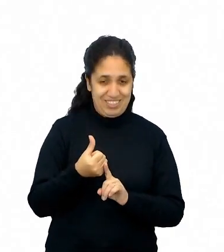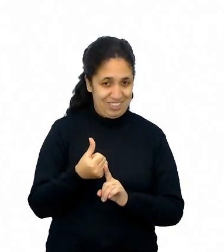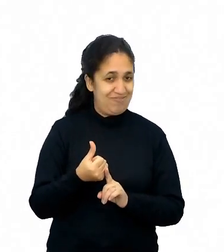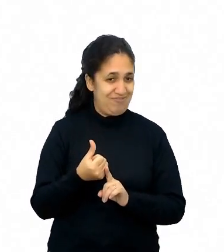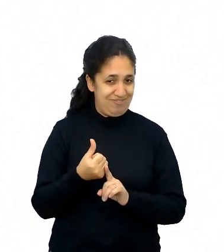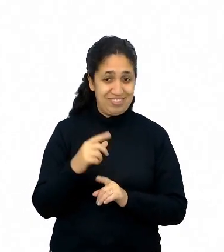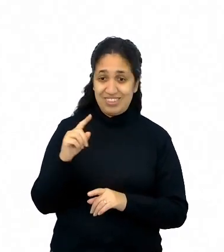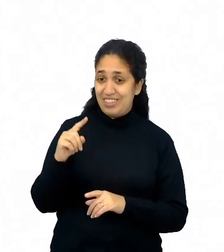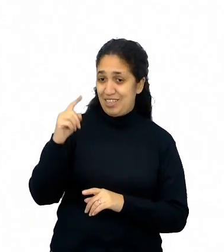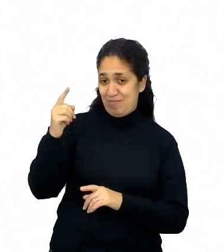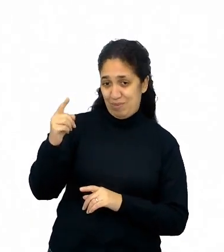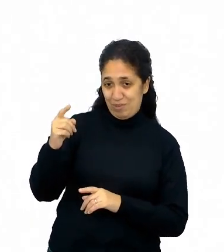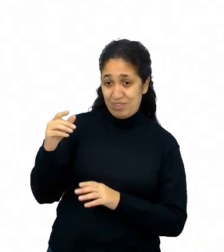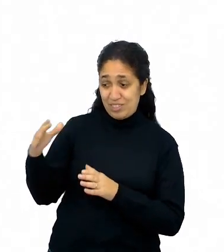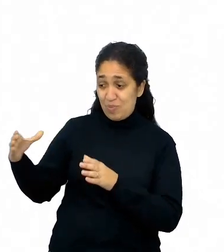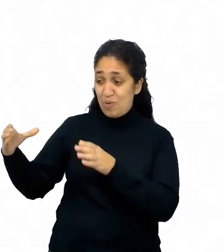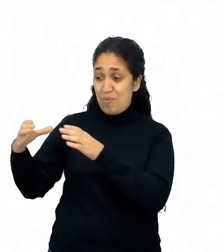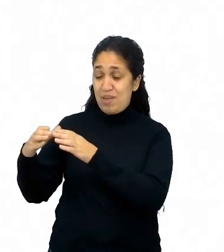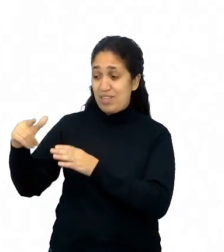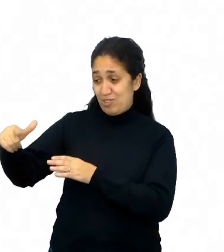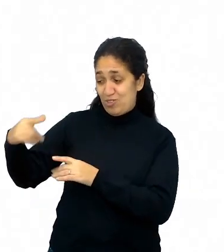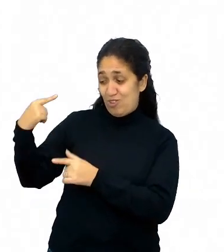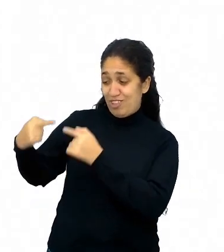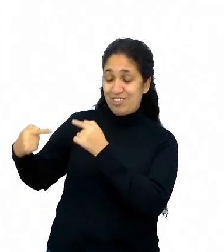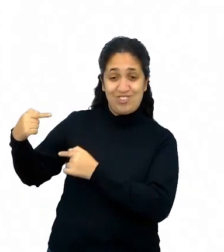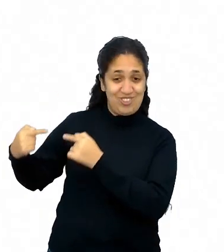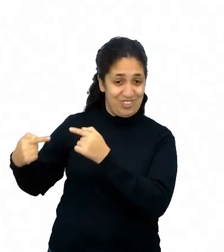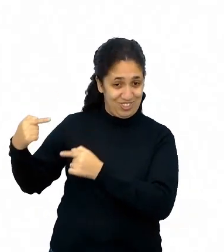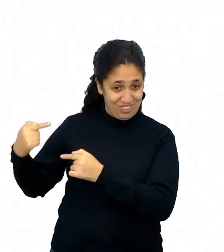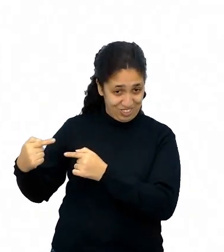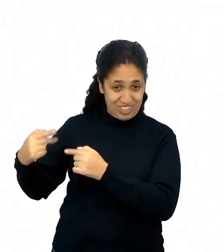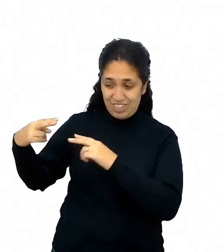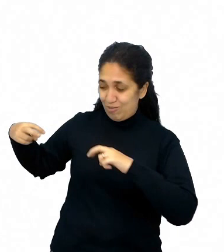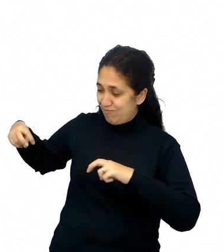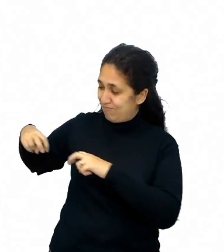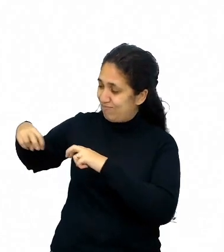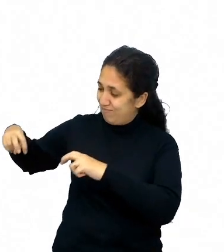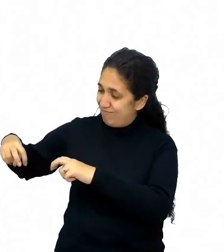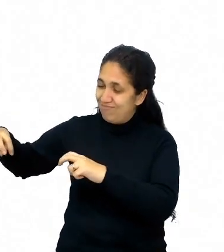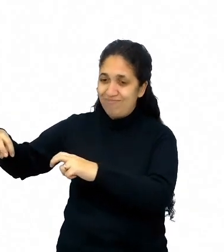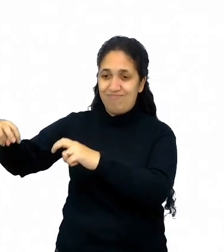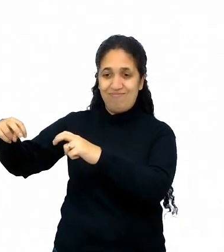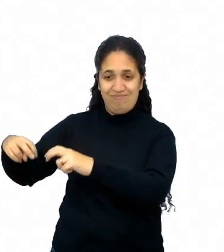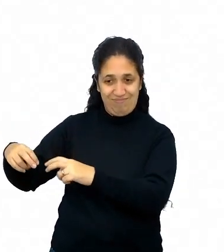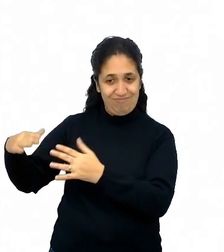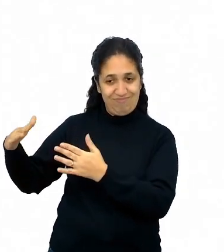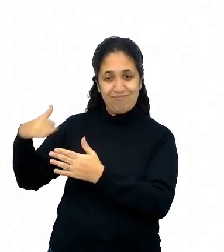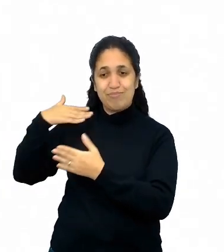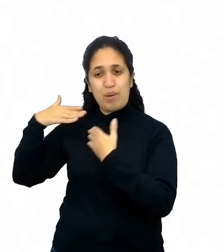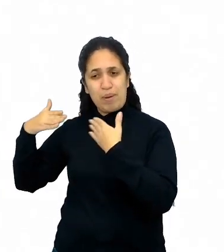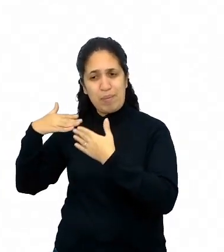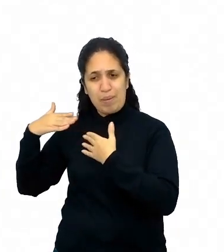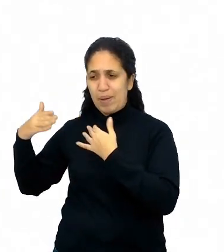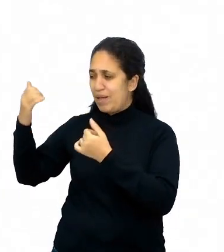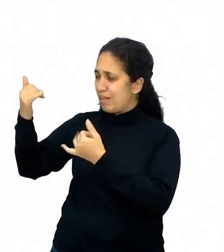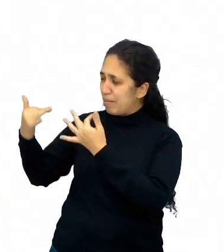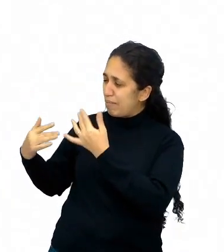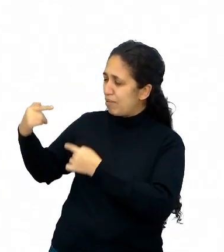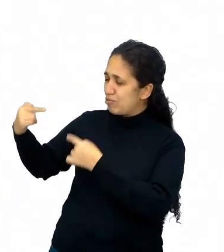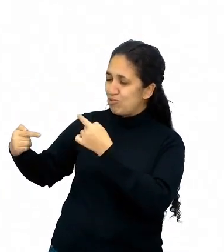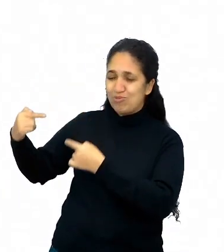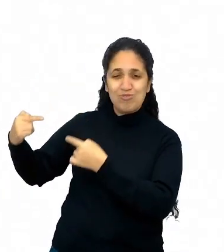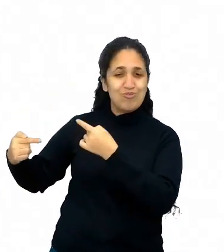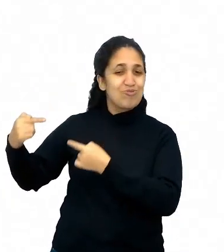o momento ATPC do desdobramento. Aí vocês vão juntar com os colegas de vocês e vamos fazer o desdobramento,